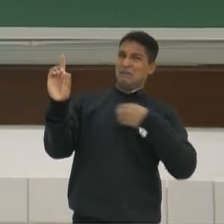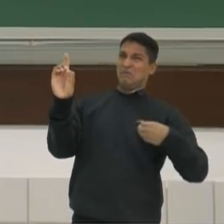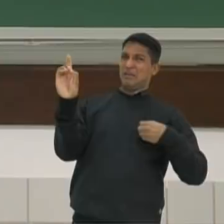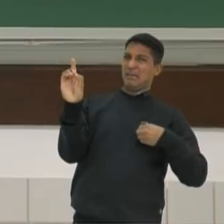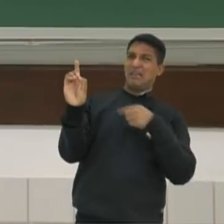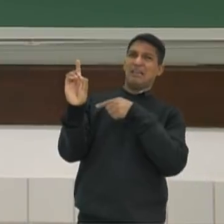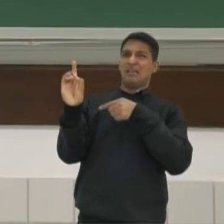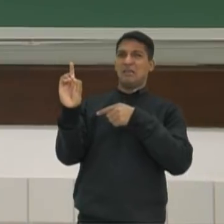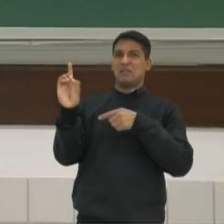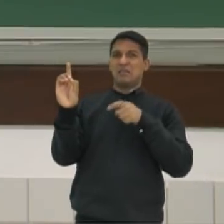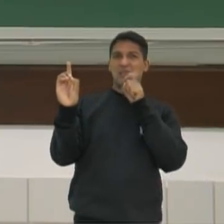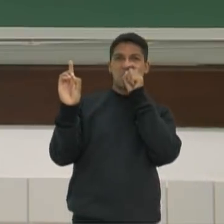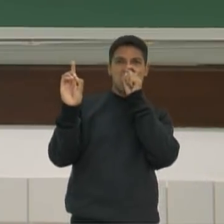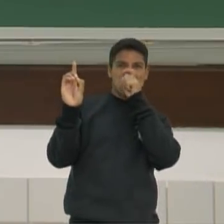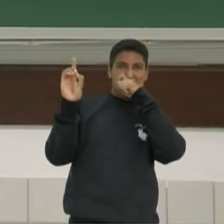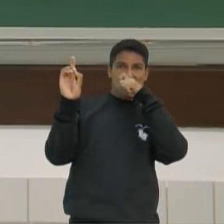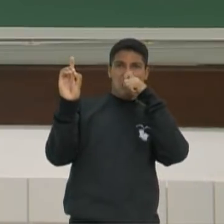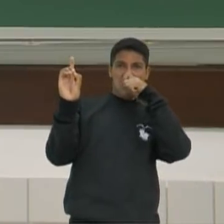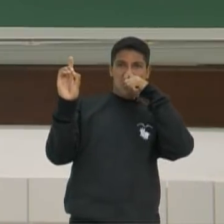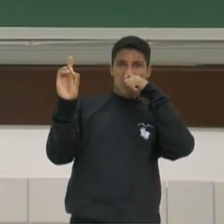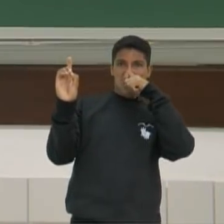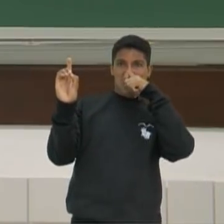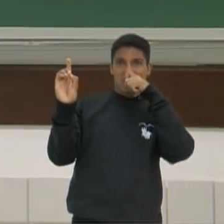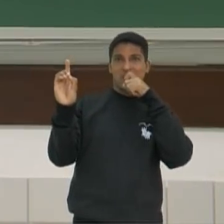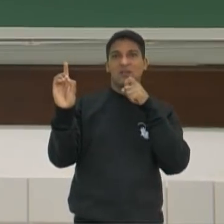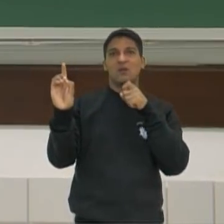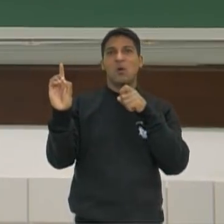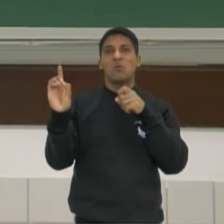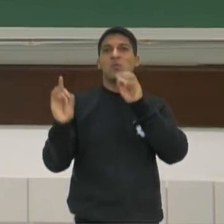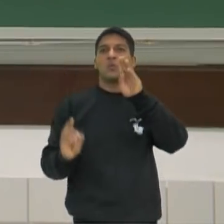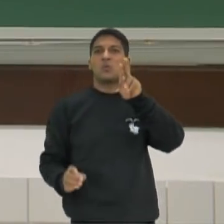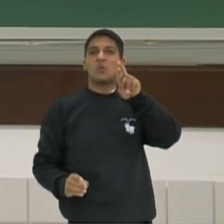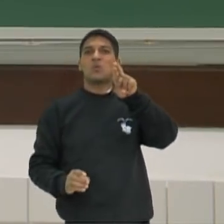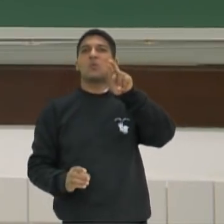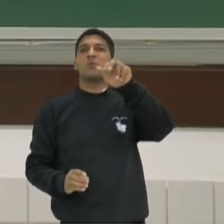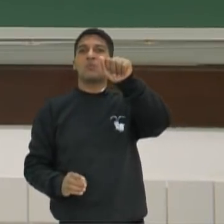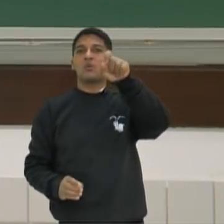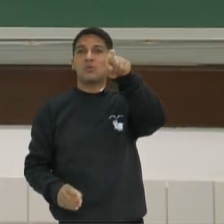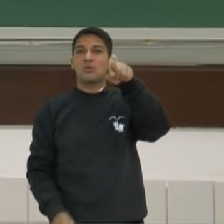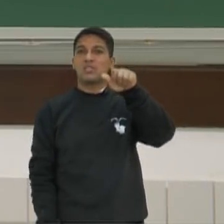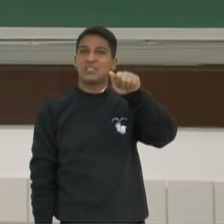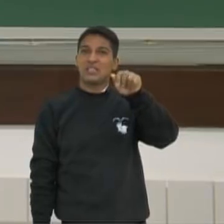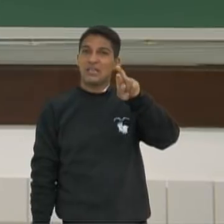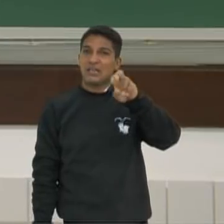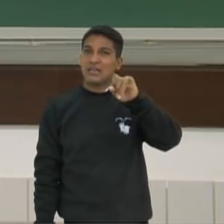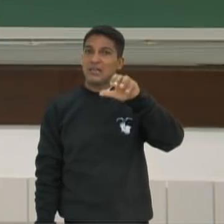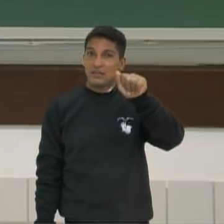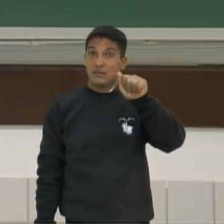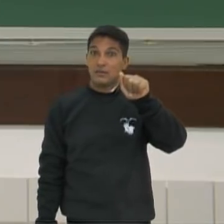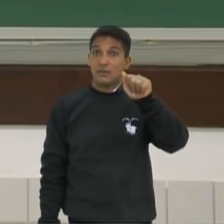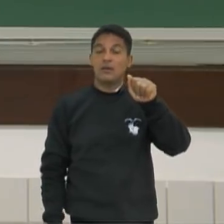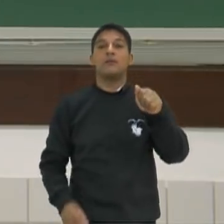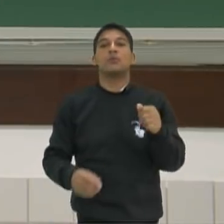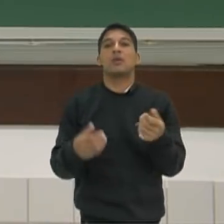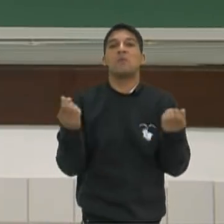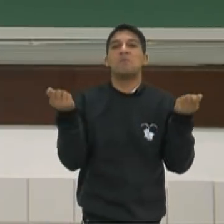estar bastante conectado com essa ideia do pecado e da tentação de